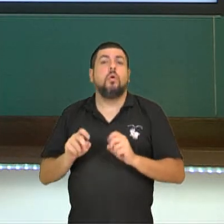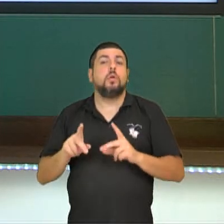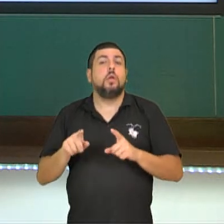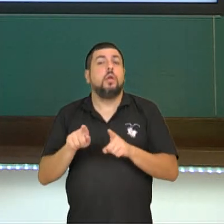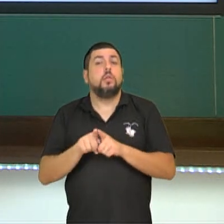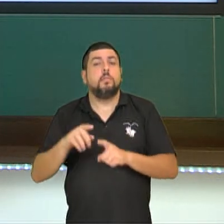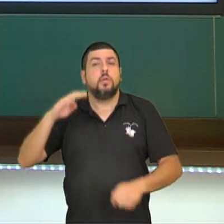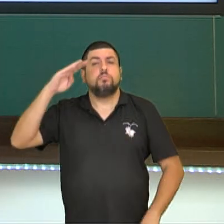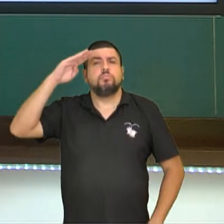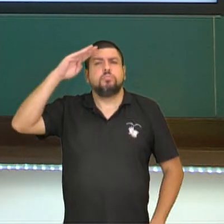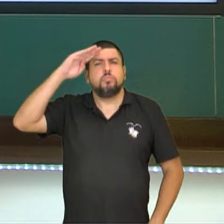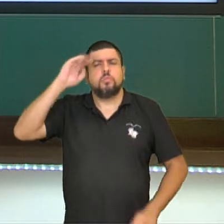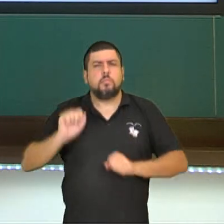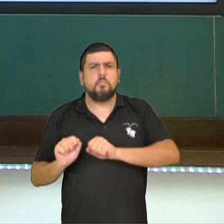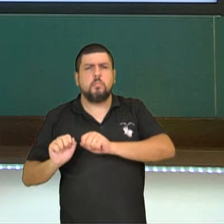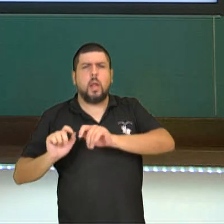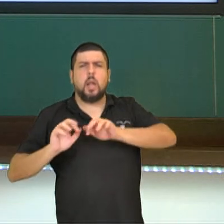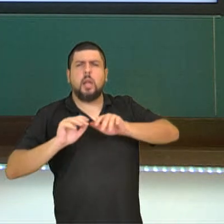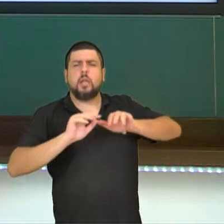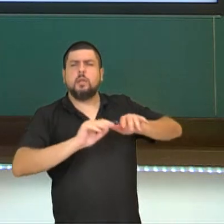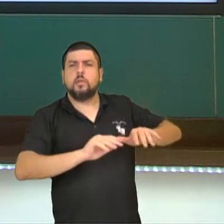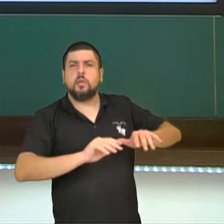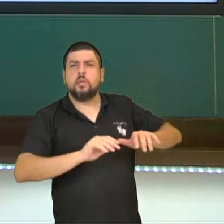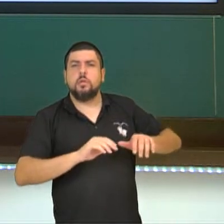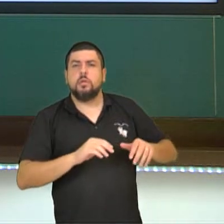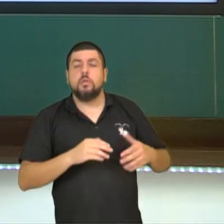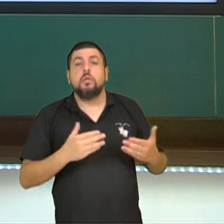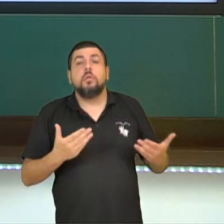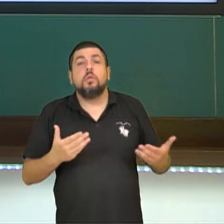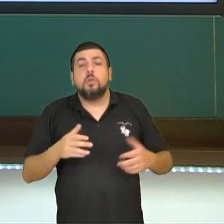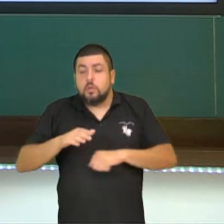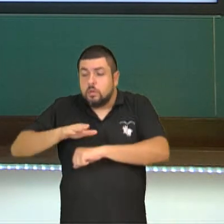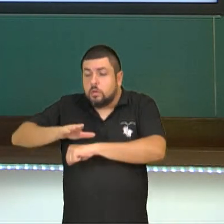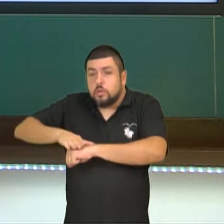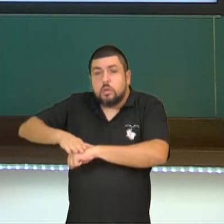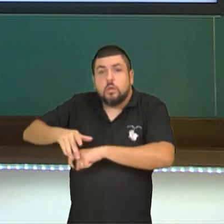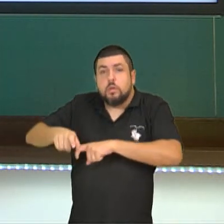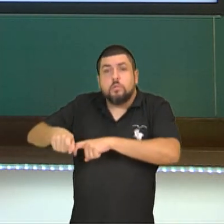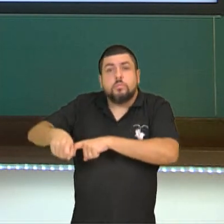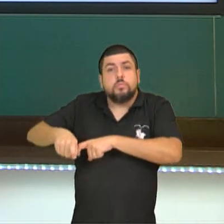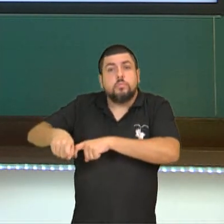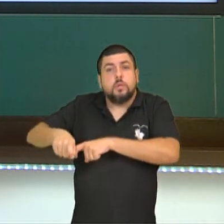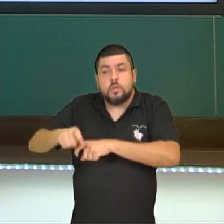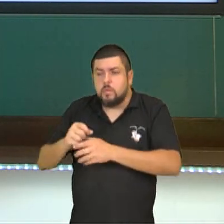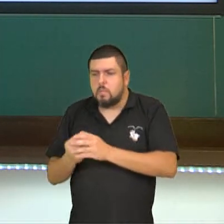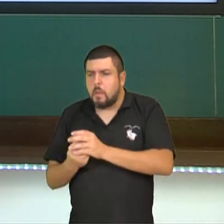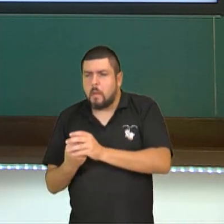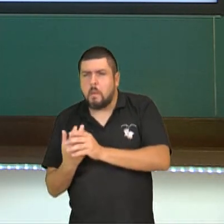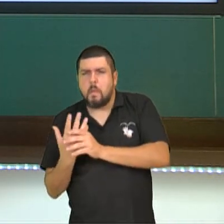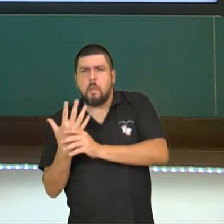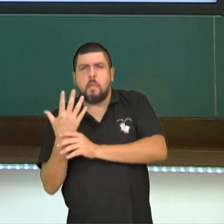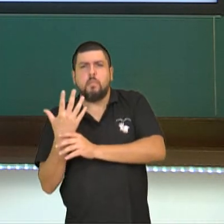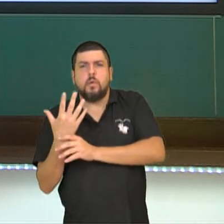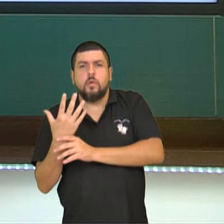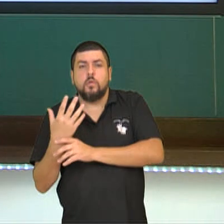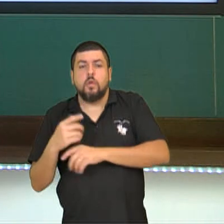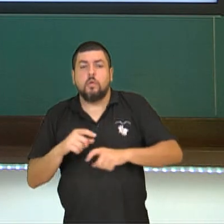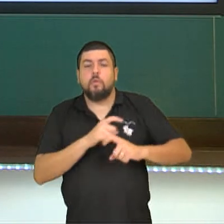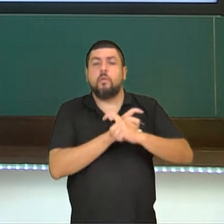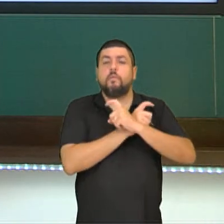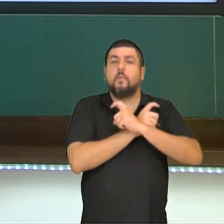guerra e dos camponeses que plantaram, porque se não plantar não tem faraó também não, meu amigo. Precisa ter comida na